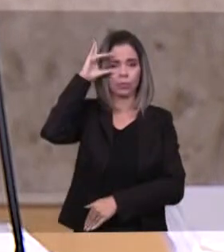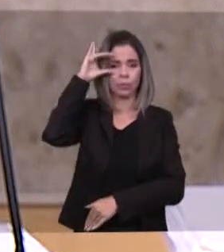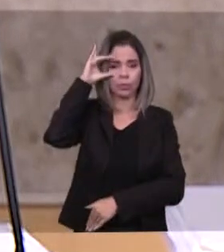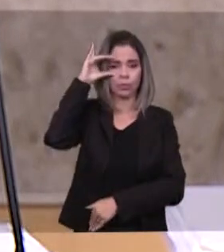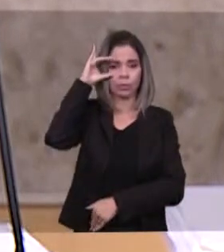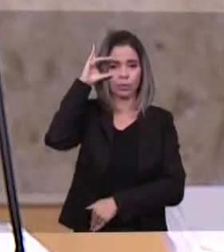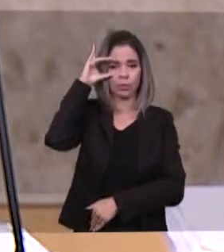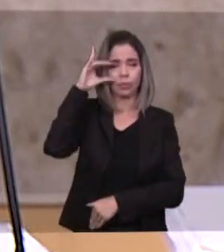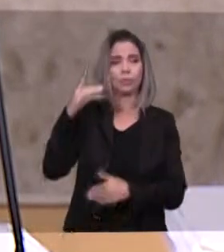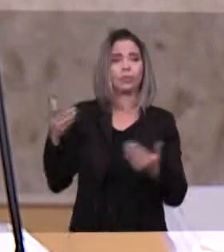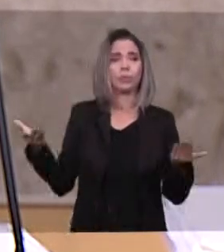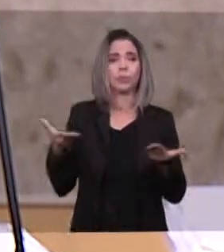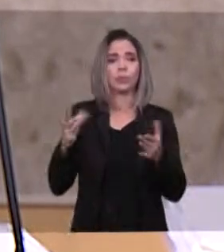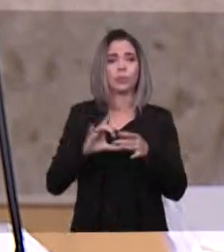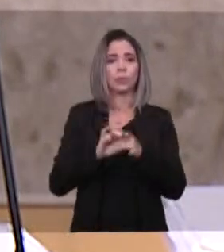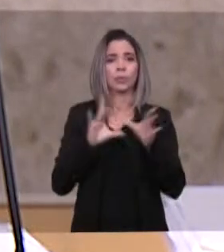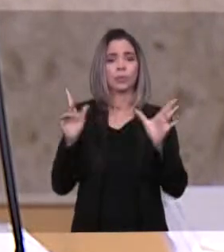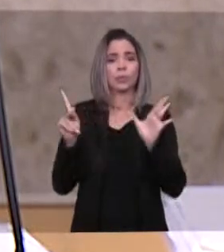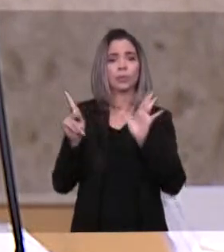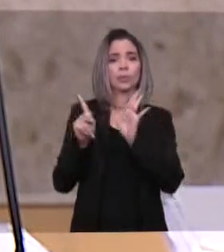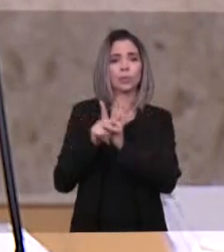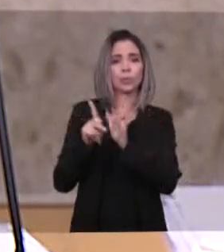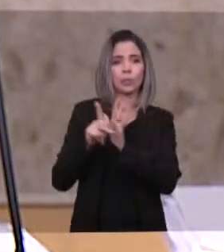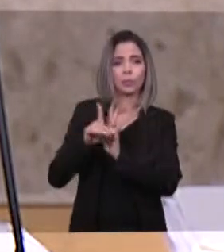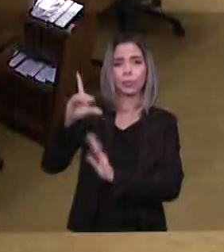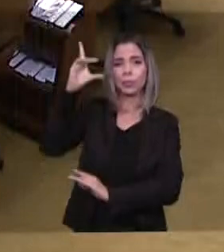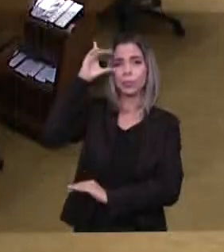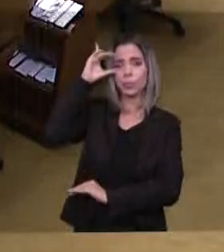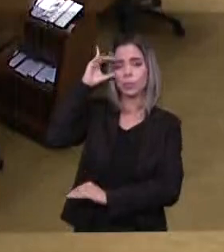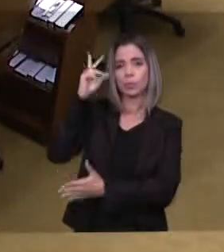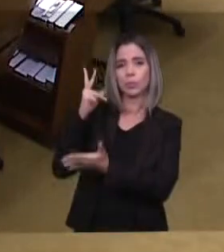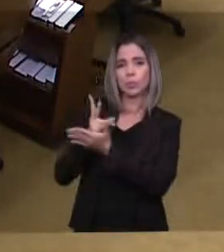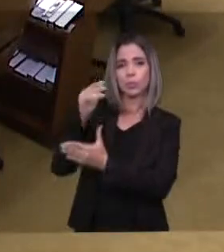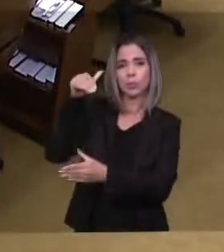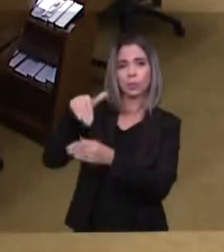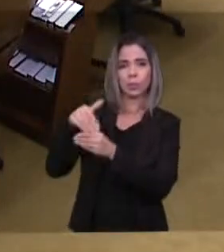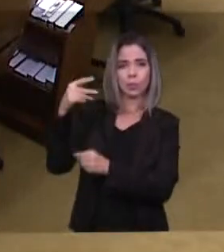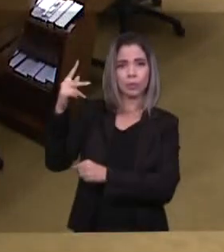Mendonça e hoje eu concedo a palavra à sua excelência para a continuidade.